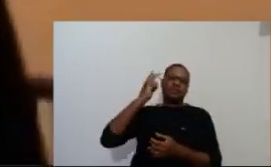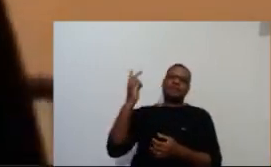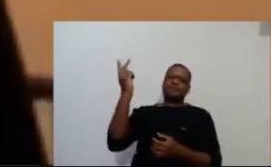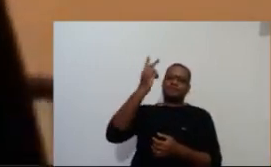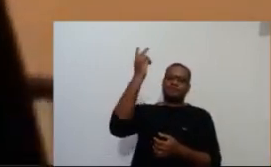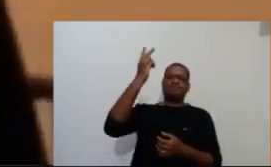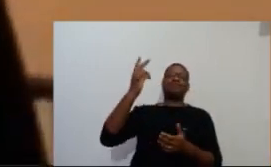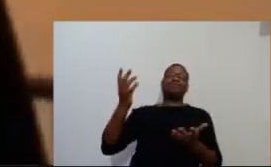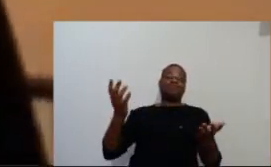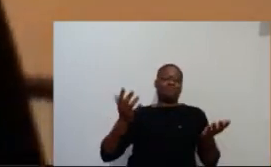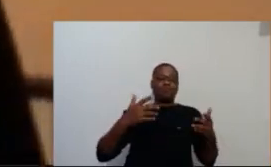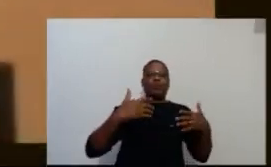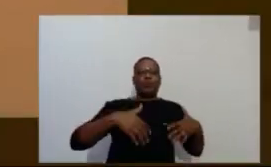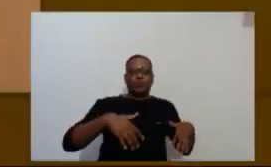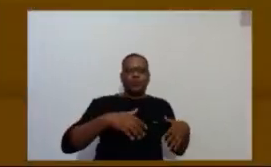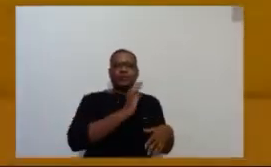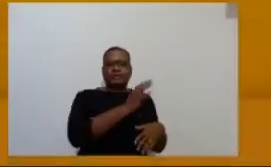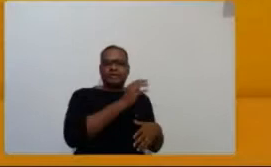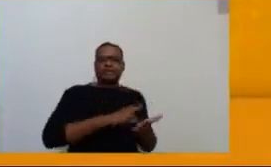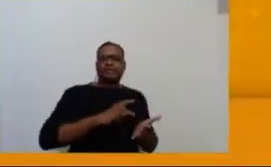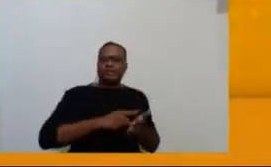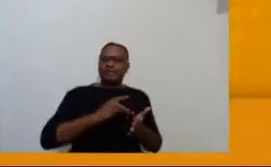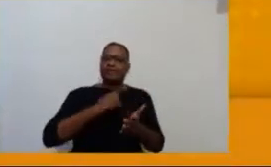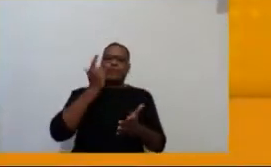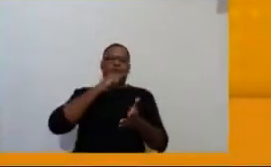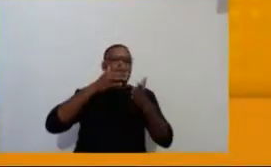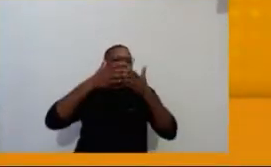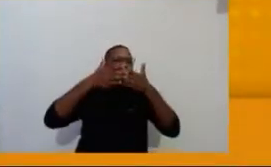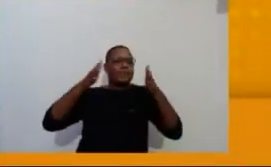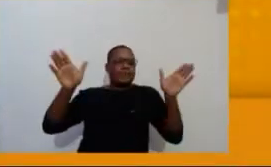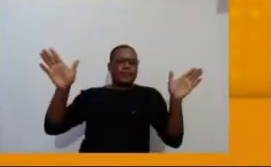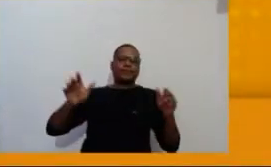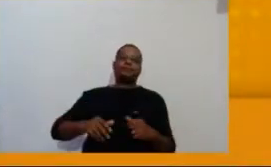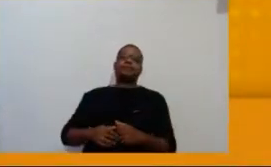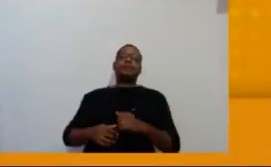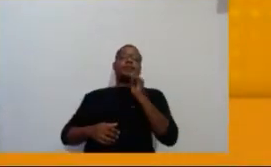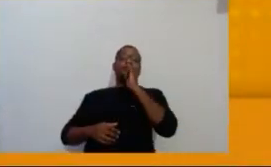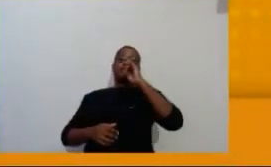né? No caso da aprendizagem, por exemplo, que é a principal...